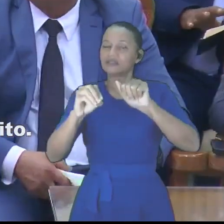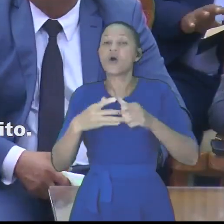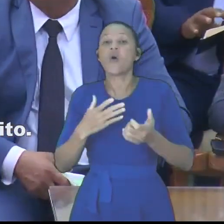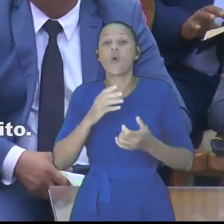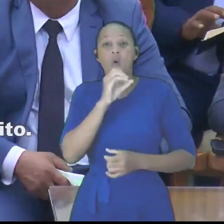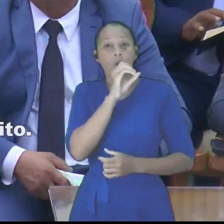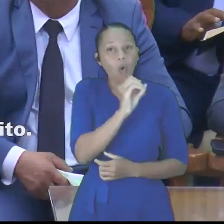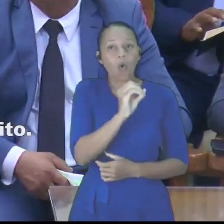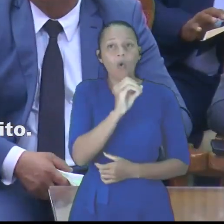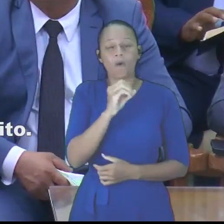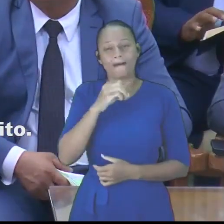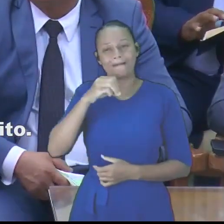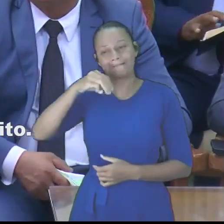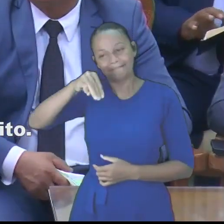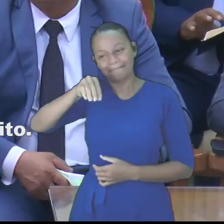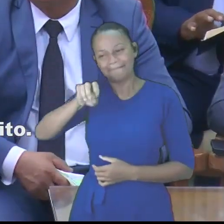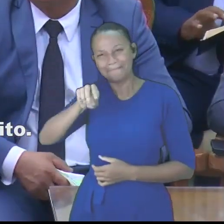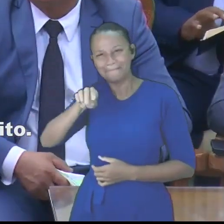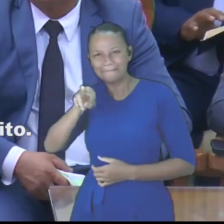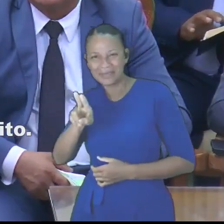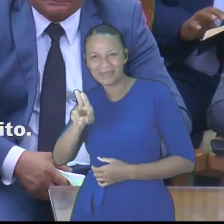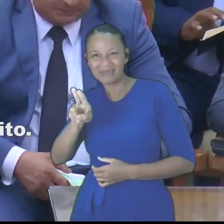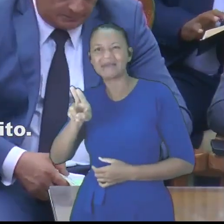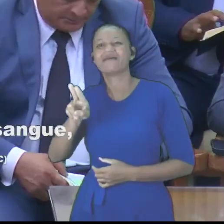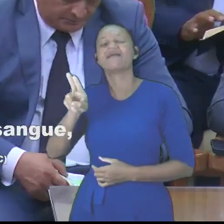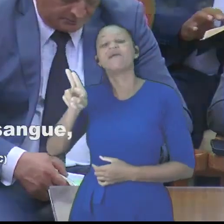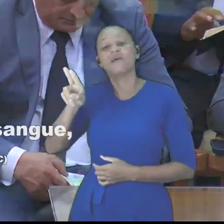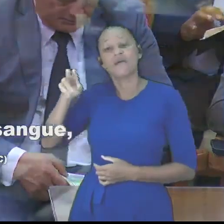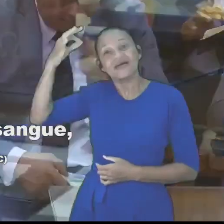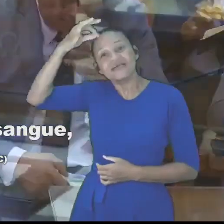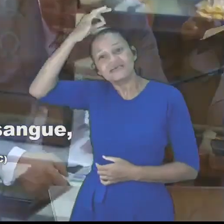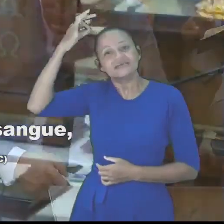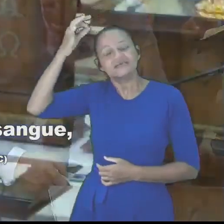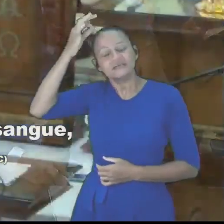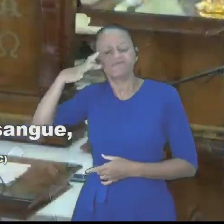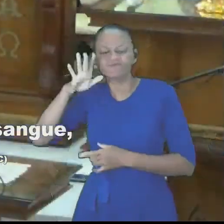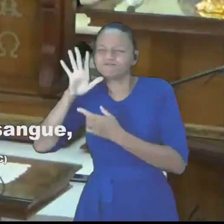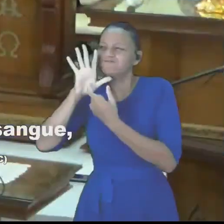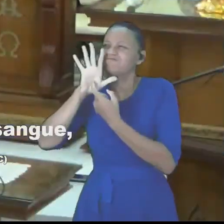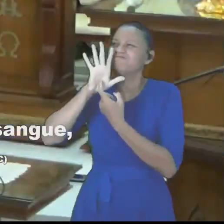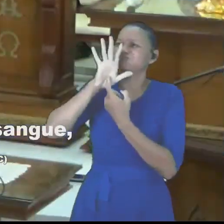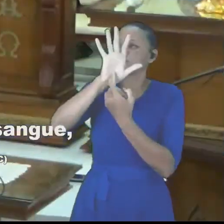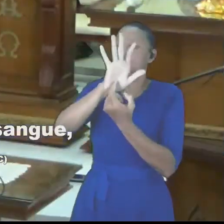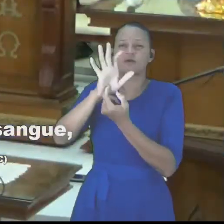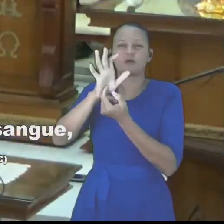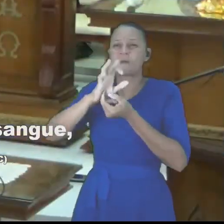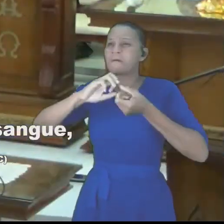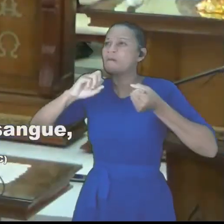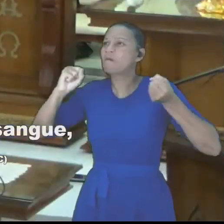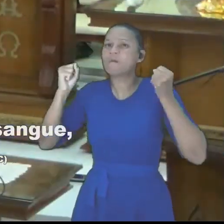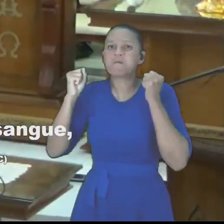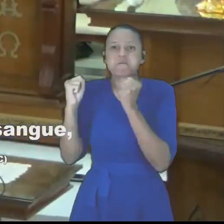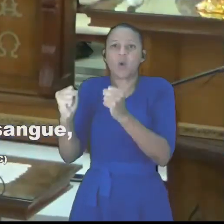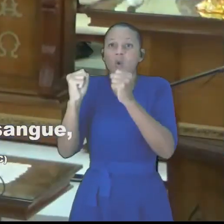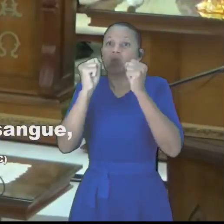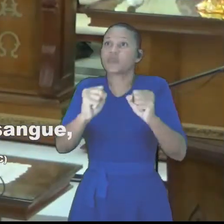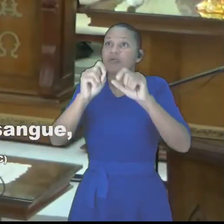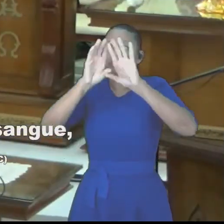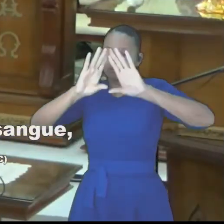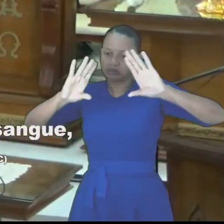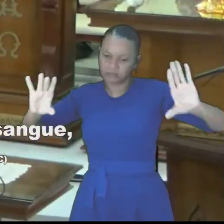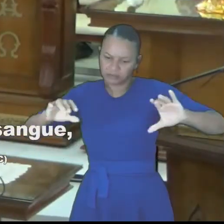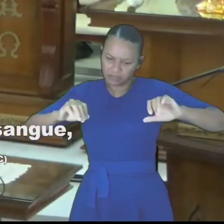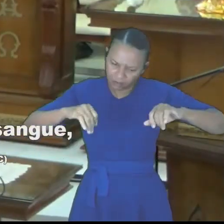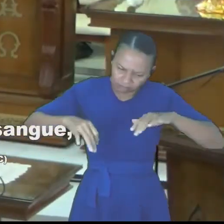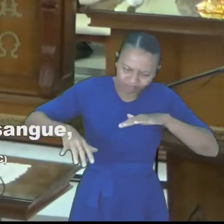meu espírito. Sim, prossiga. E mostrarei prodígios no céu e na terra, sangue e fogo